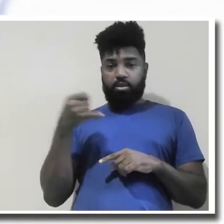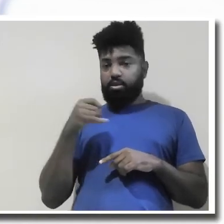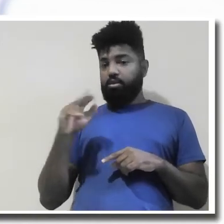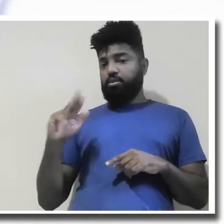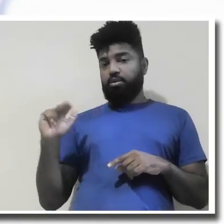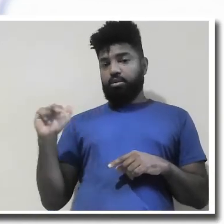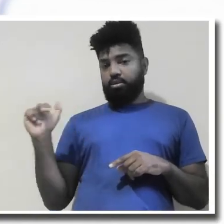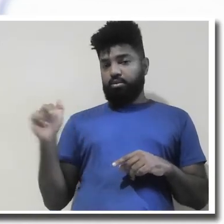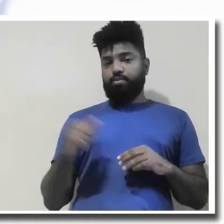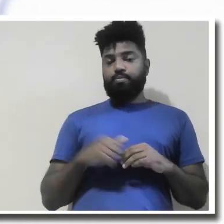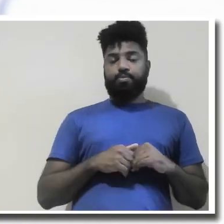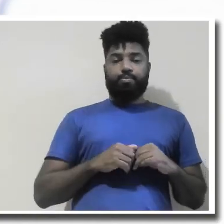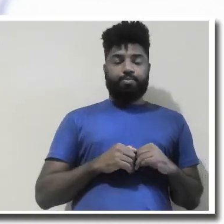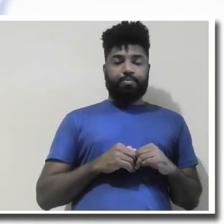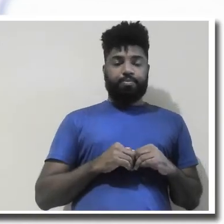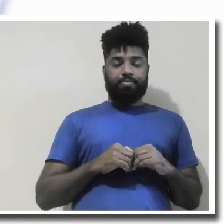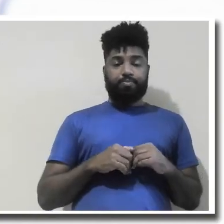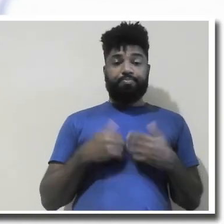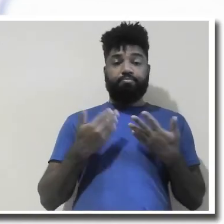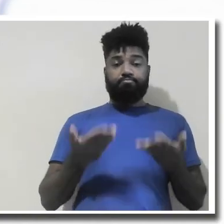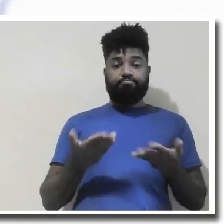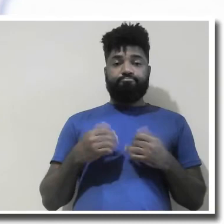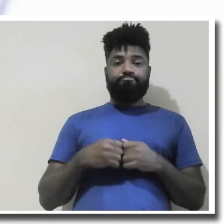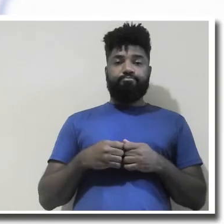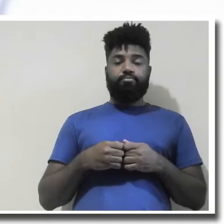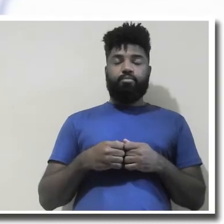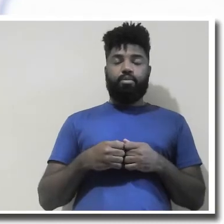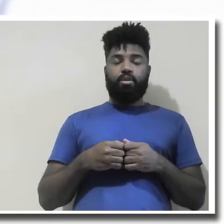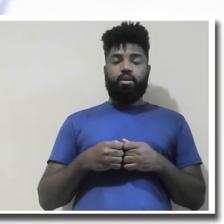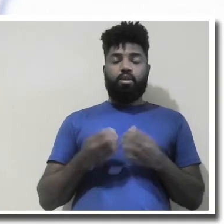negativo, por conta daquela